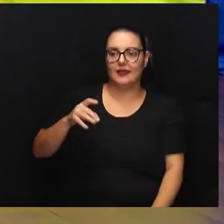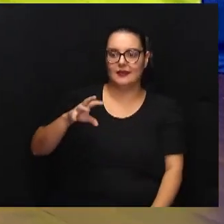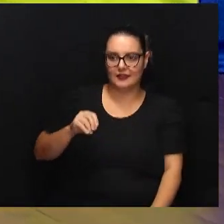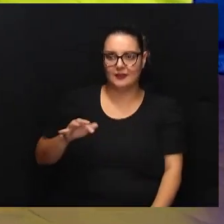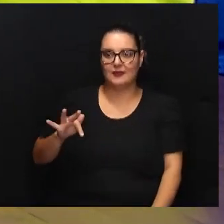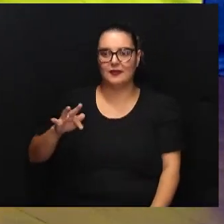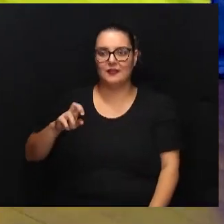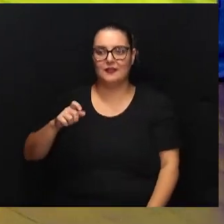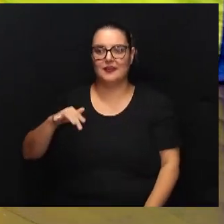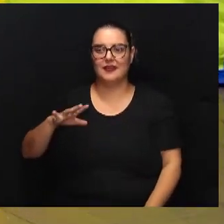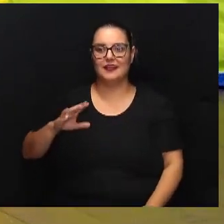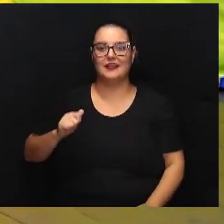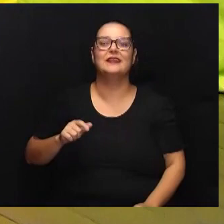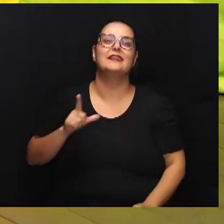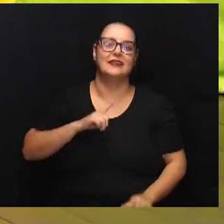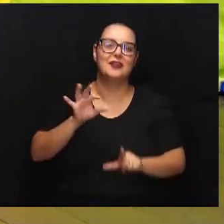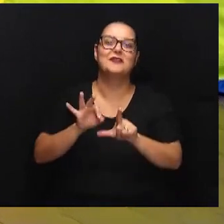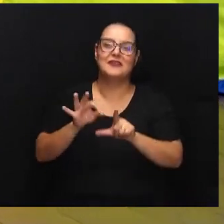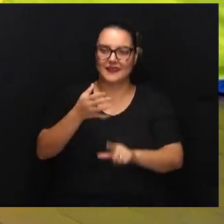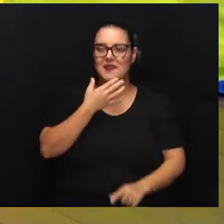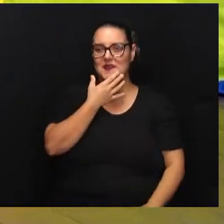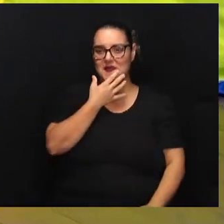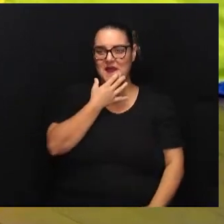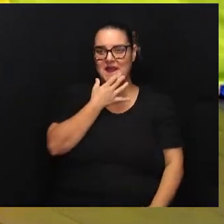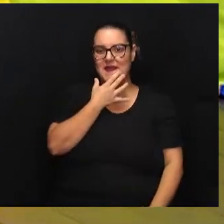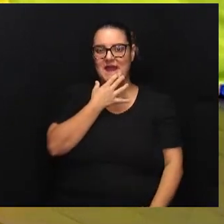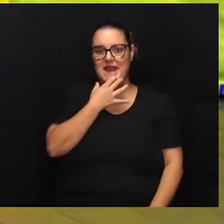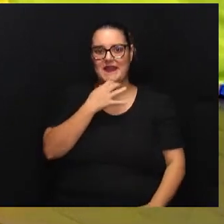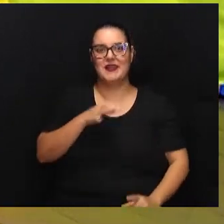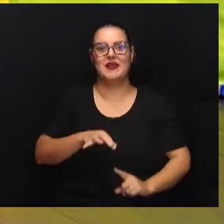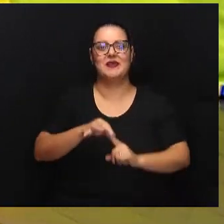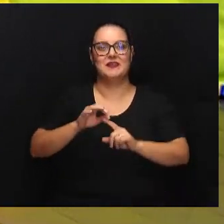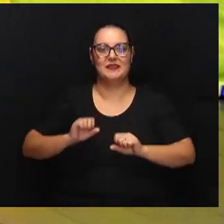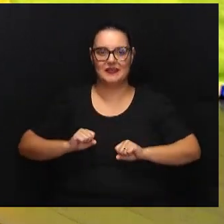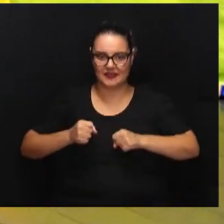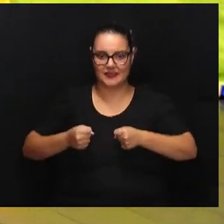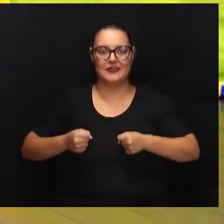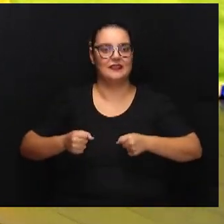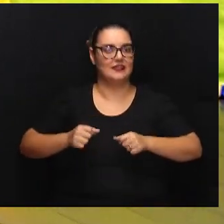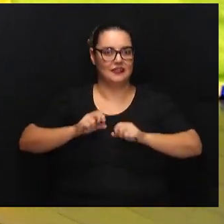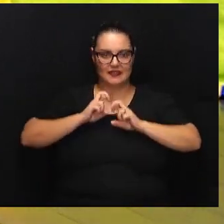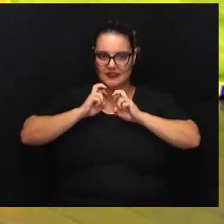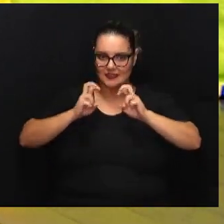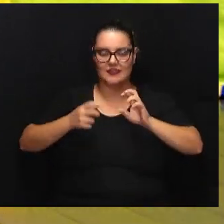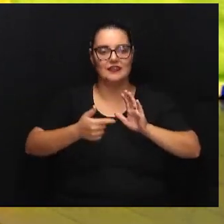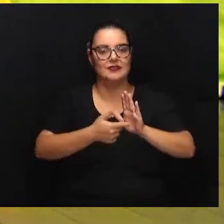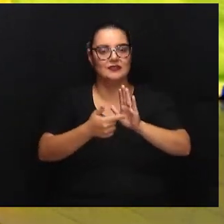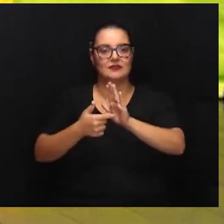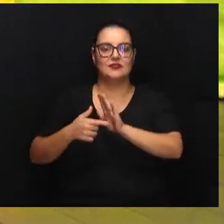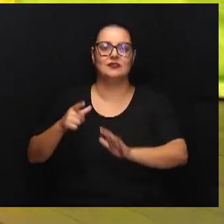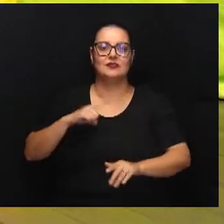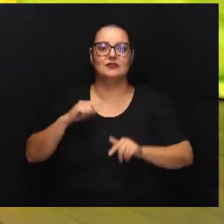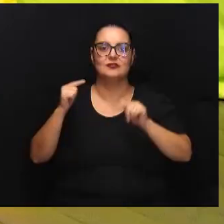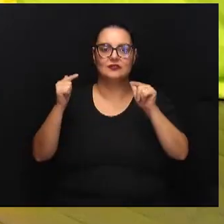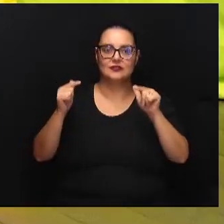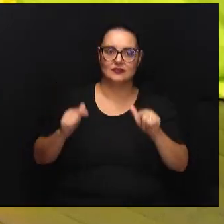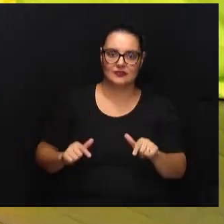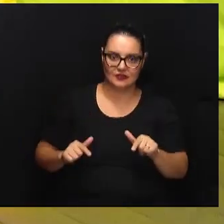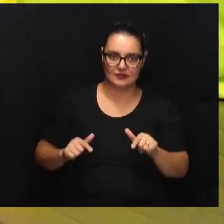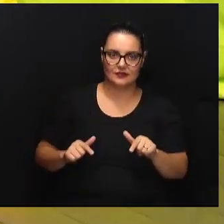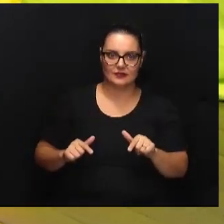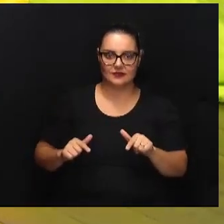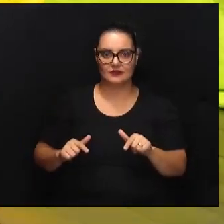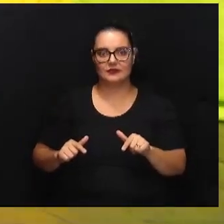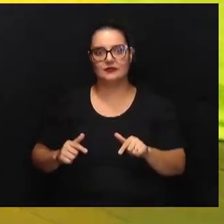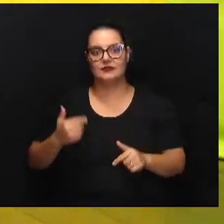Mas a prioridade é erguer a bandeira, é gritar, é mostrar que existe um espaço para barbearia, salão,